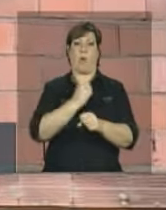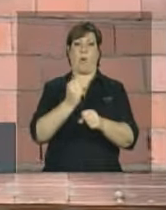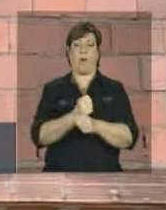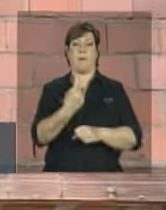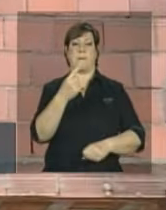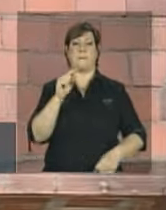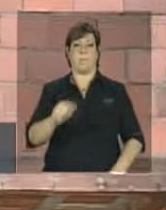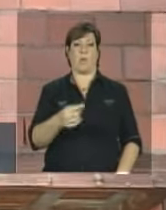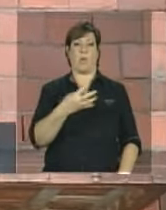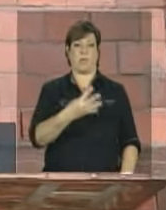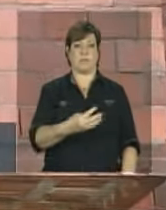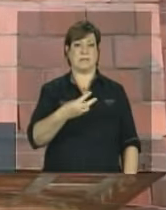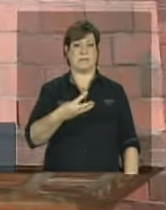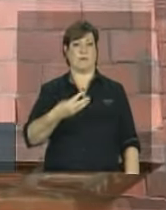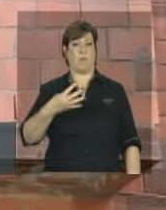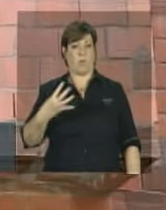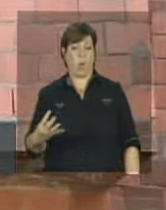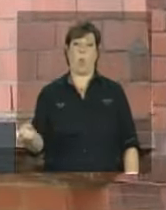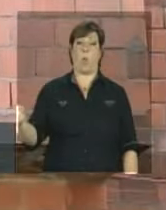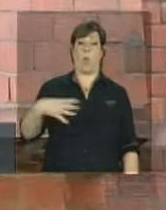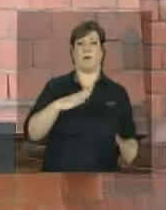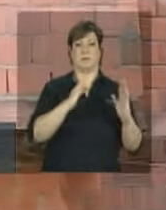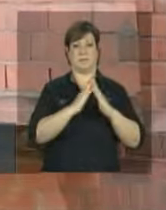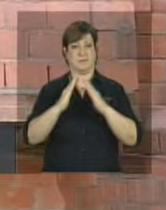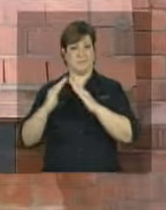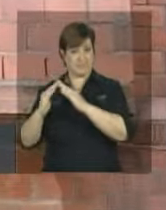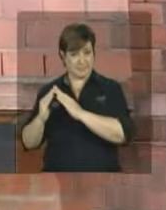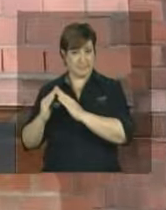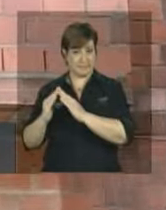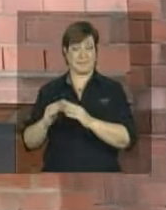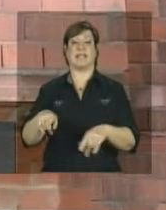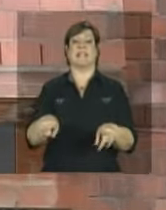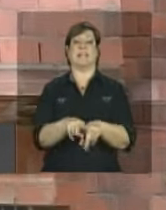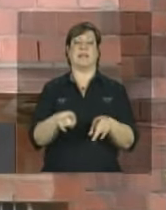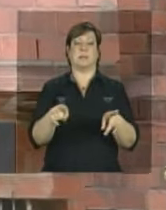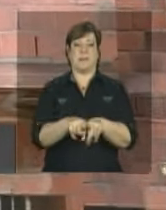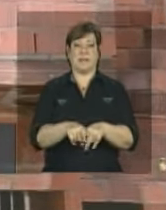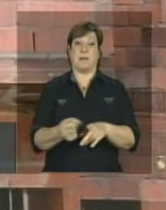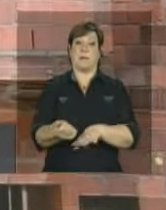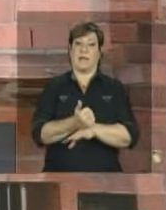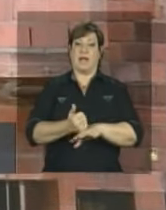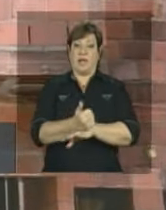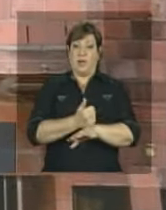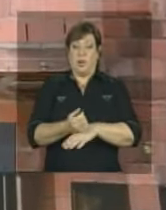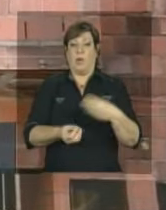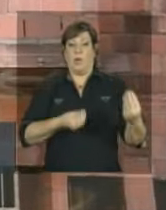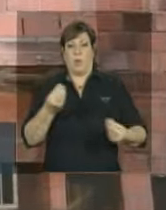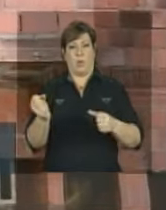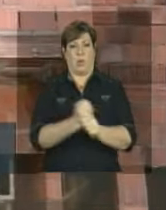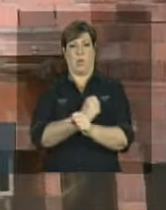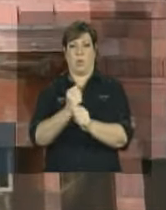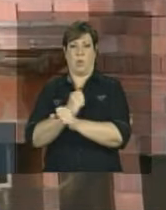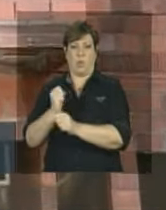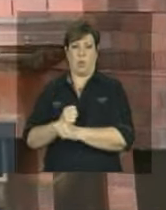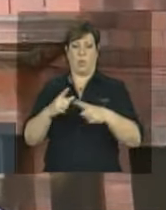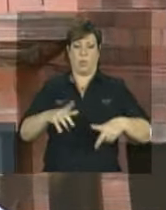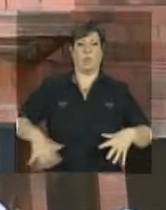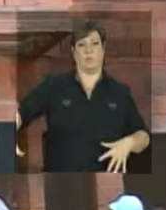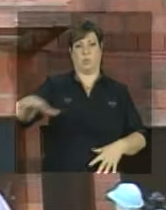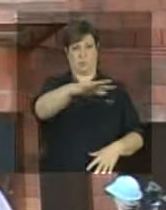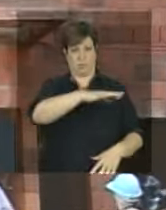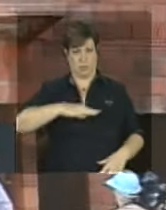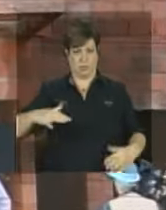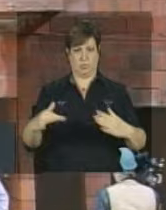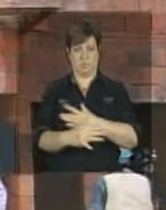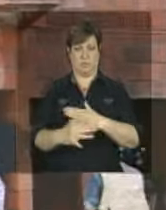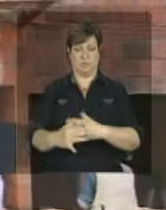de 1.434 novas habitações, além da melhoria da infraestrutura nos bairros.